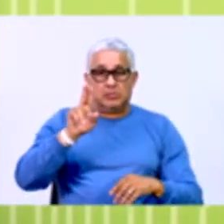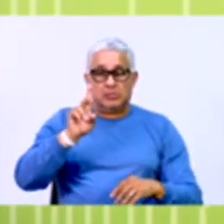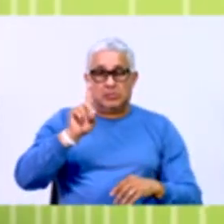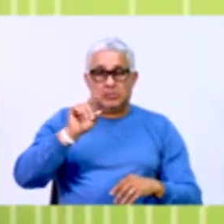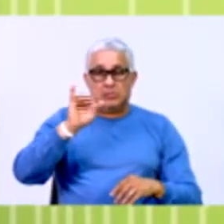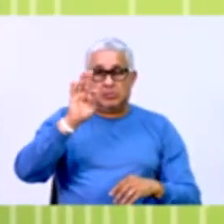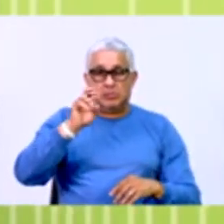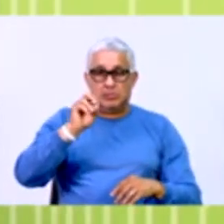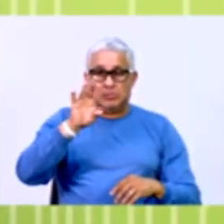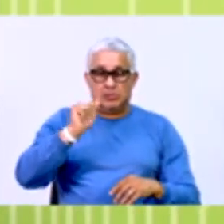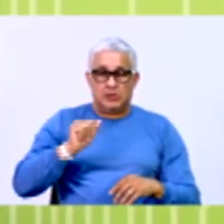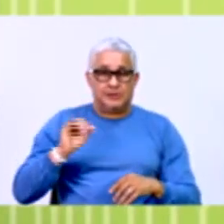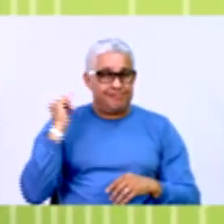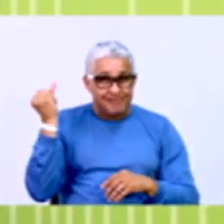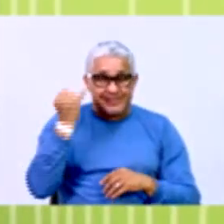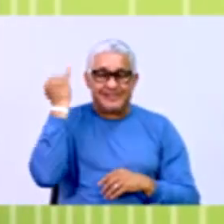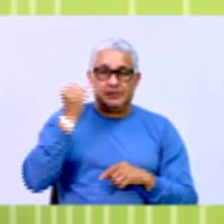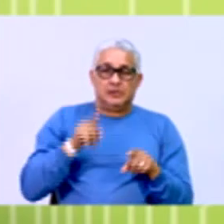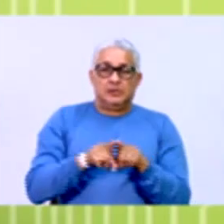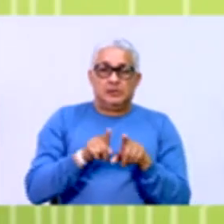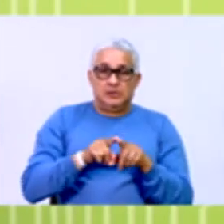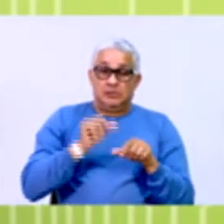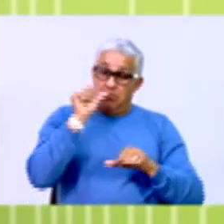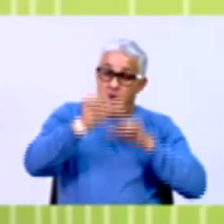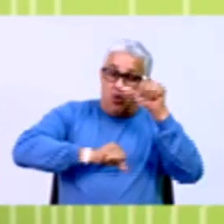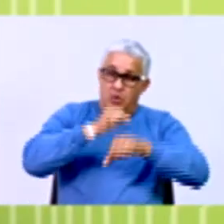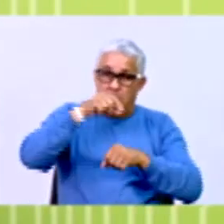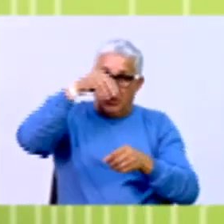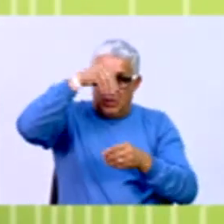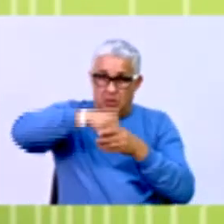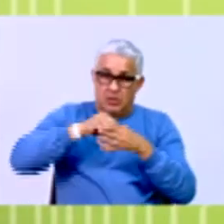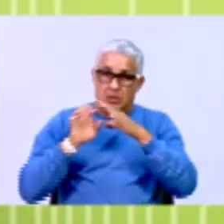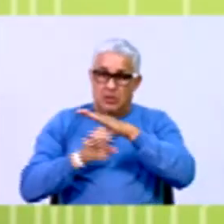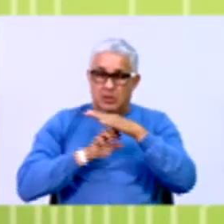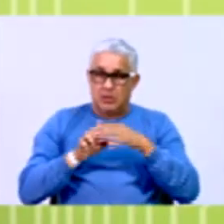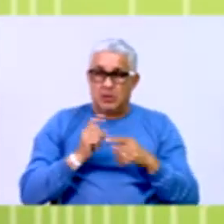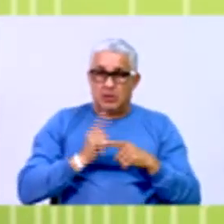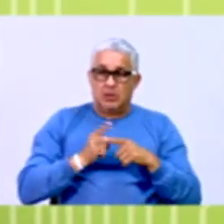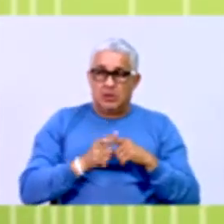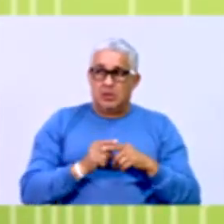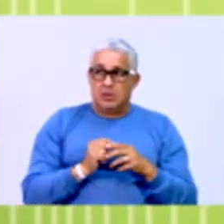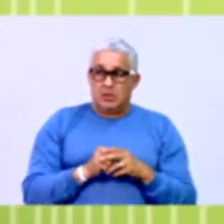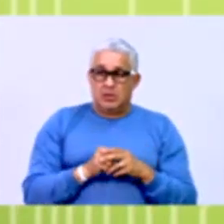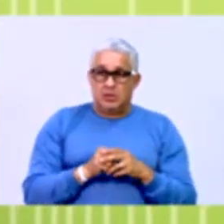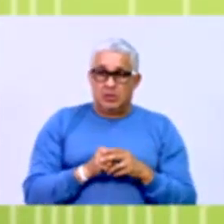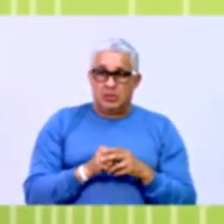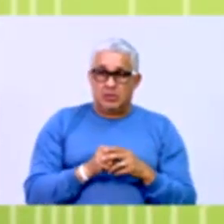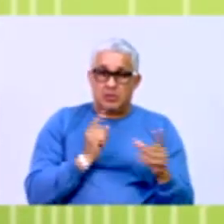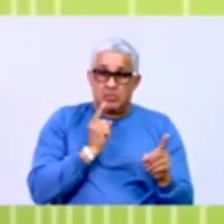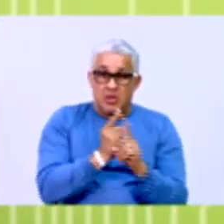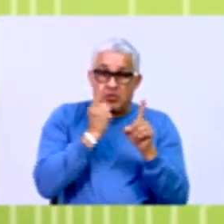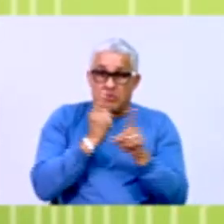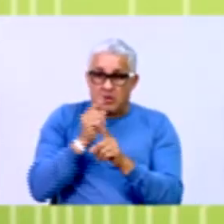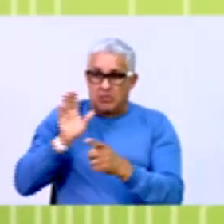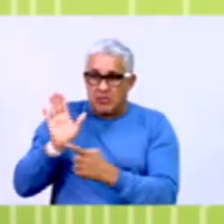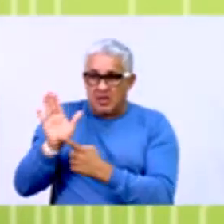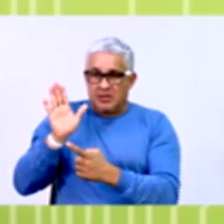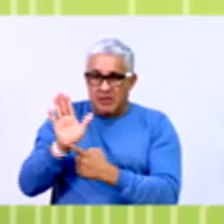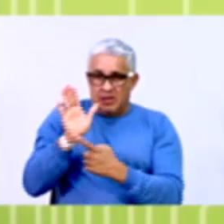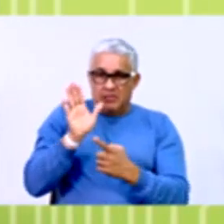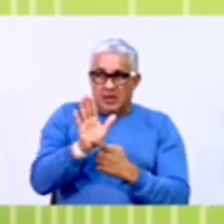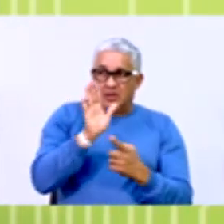atua de forma incisiva, inclusive mudando processos, porque à medida que ela vai demonstrando através